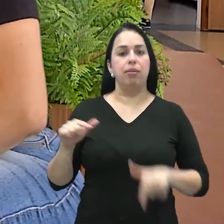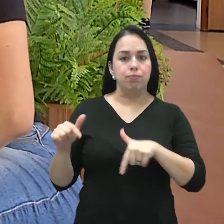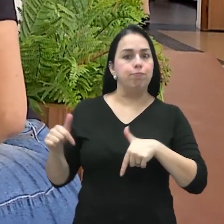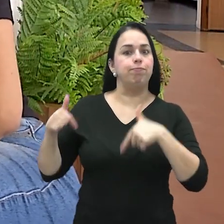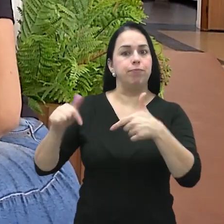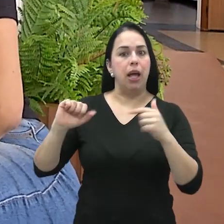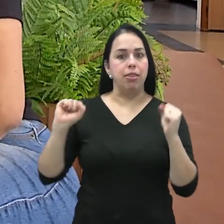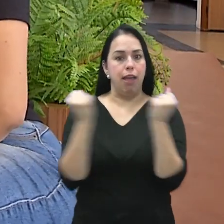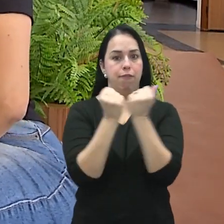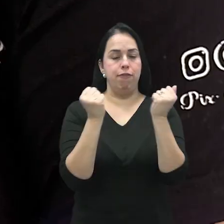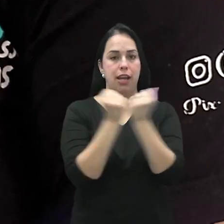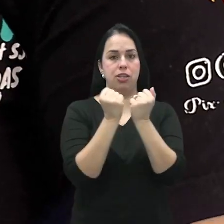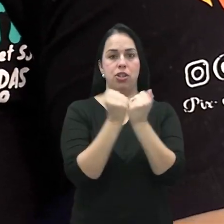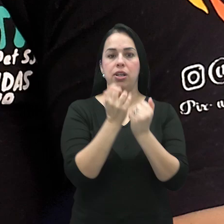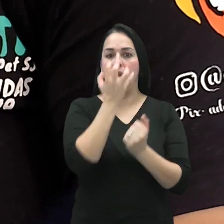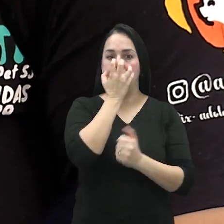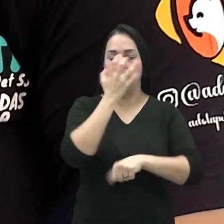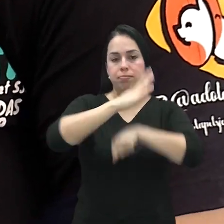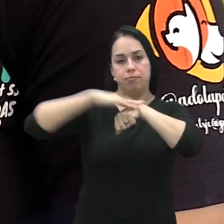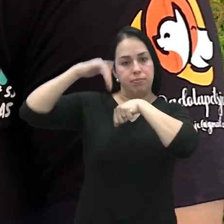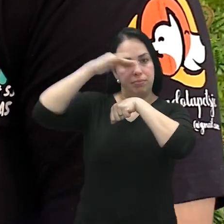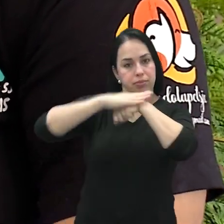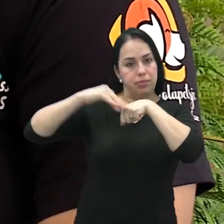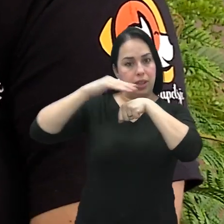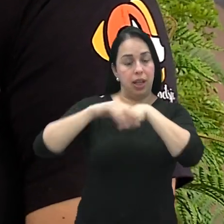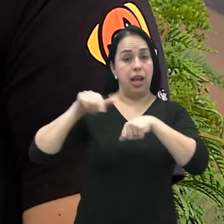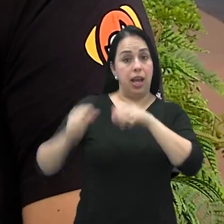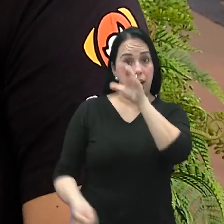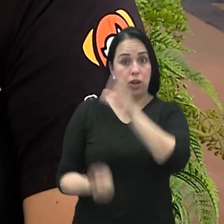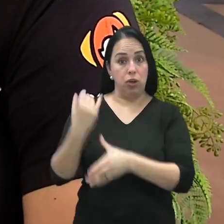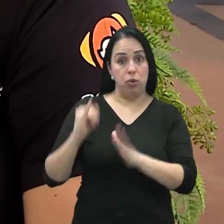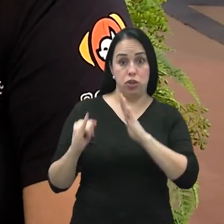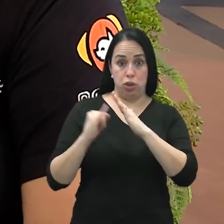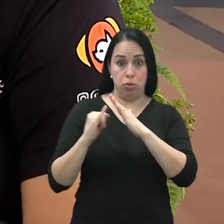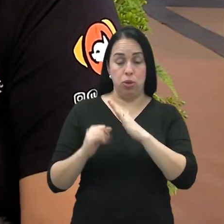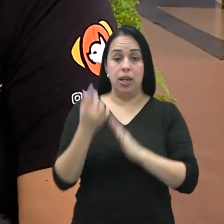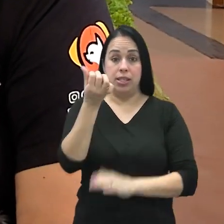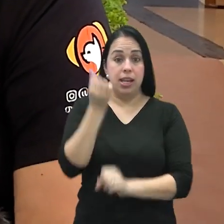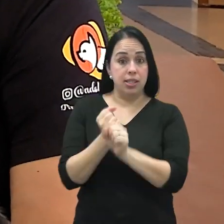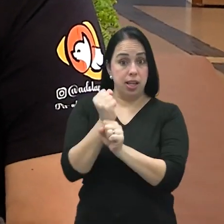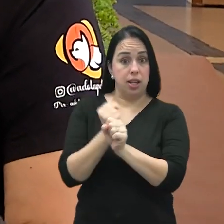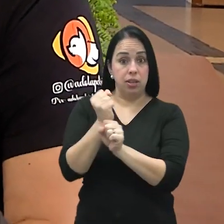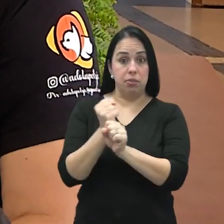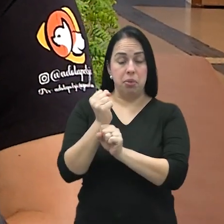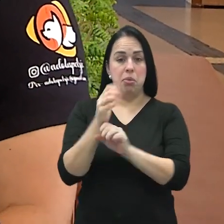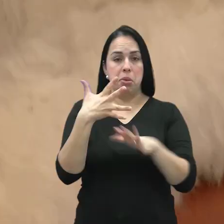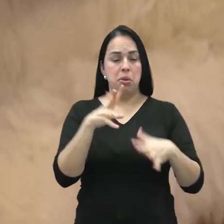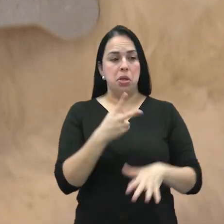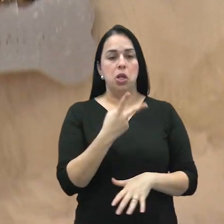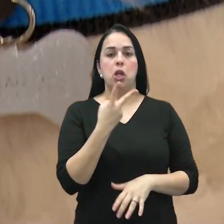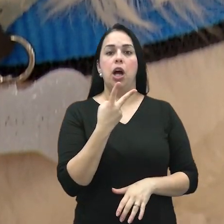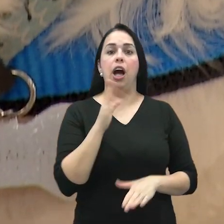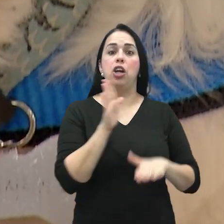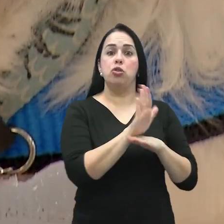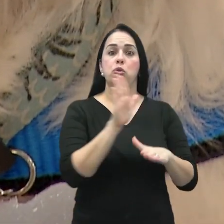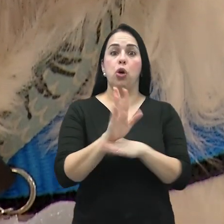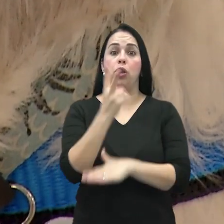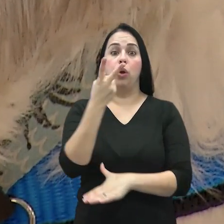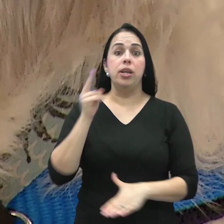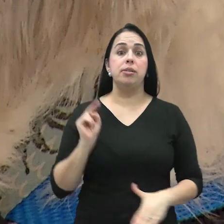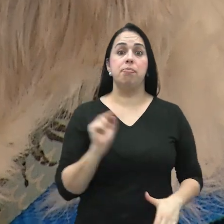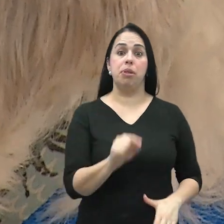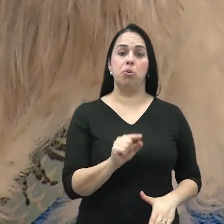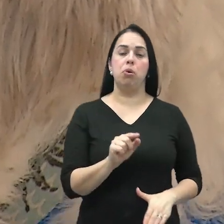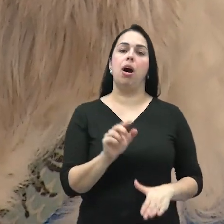desde 2019, quando ela criou o Instituto Adota Pet. Nesses 6 anos de atuação, mais de 2.000